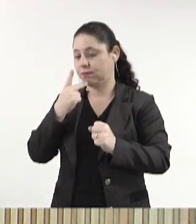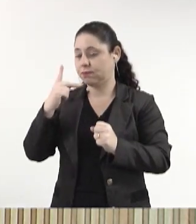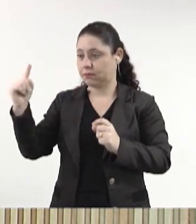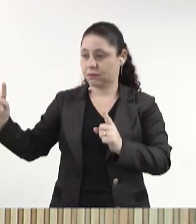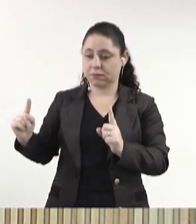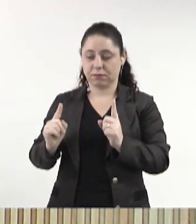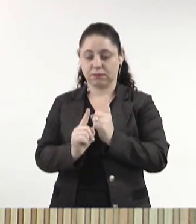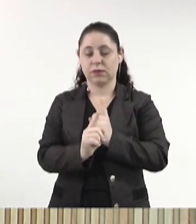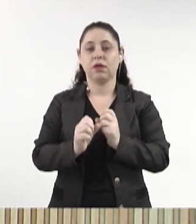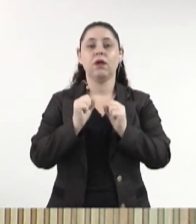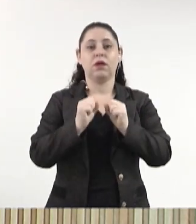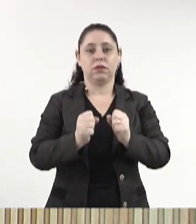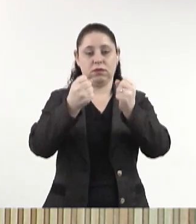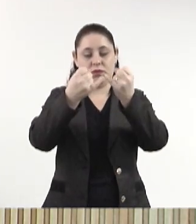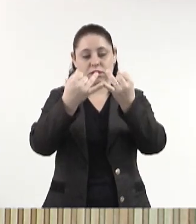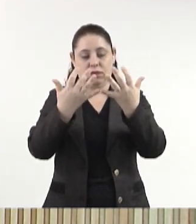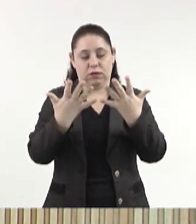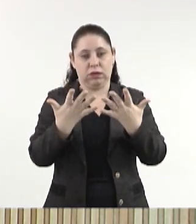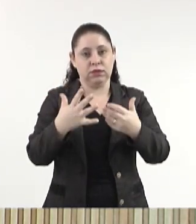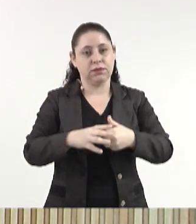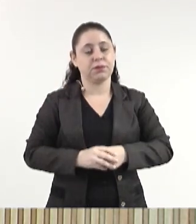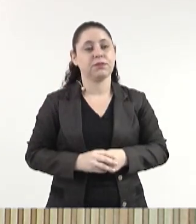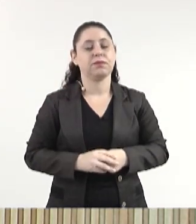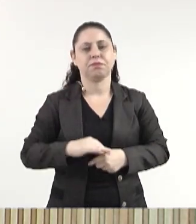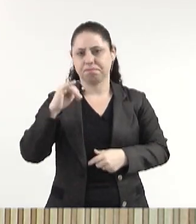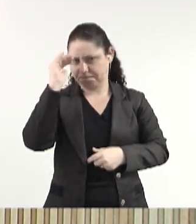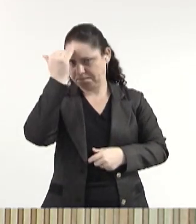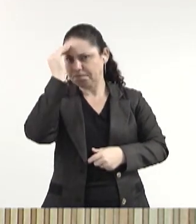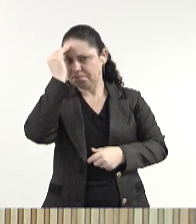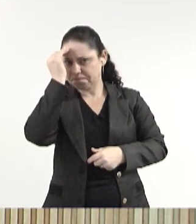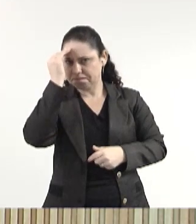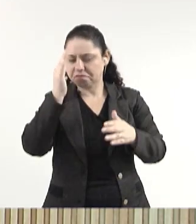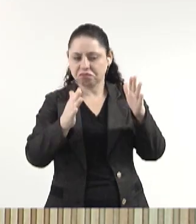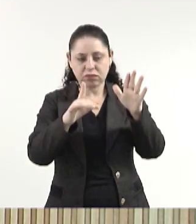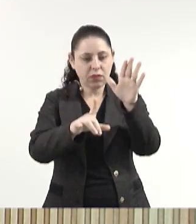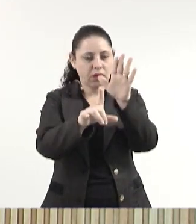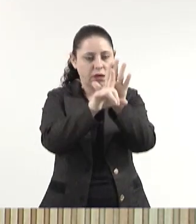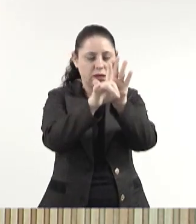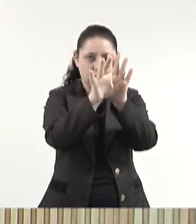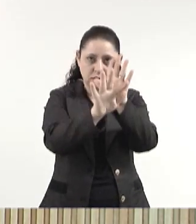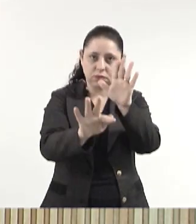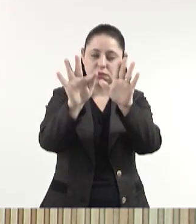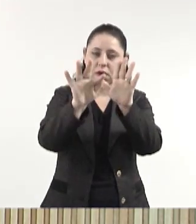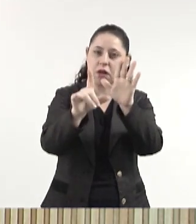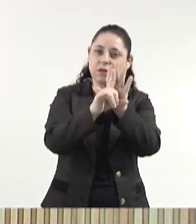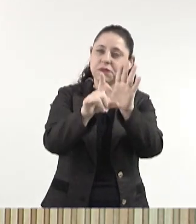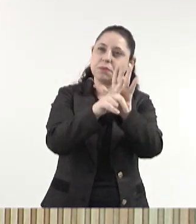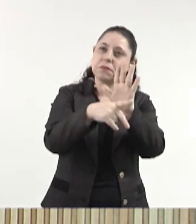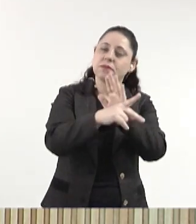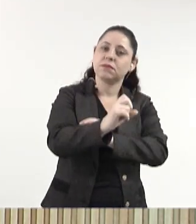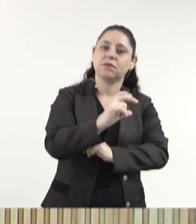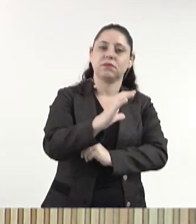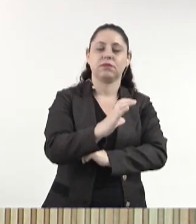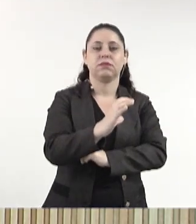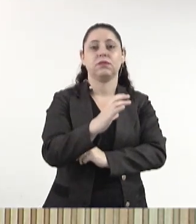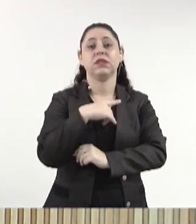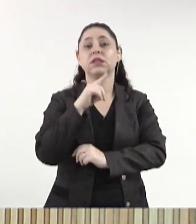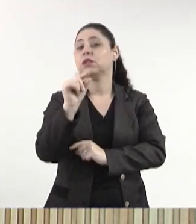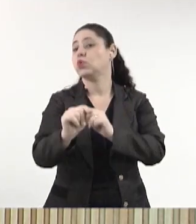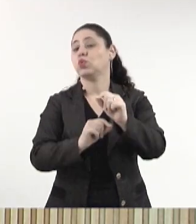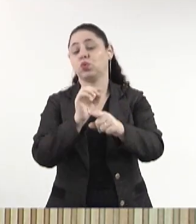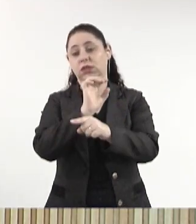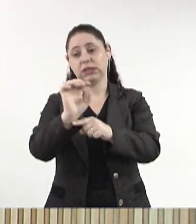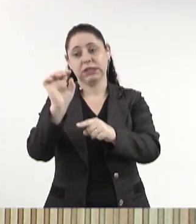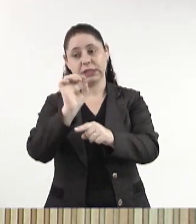ela pontuou muito bem o entendimento a partir de uma legislação federal, da Lei Orgânica das Polícias Civis, que prevê que os